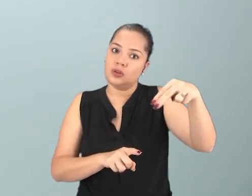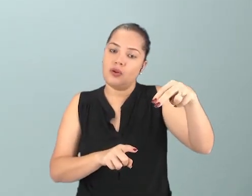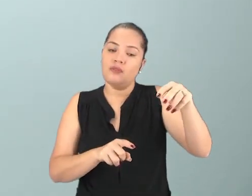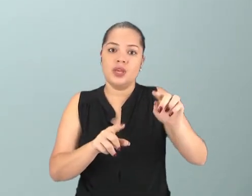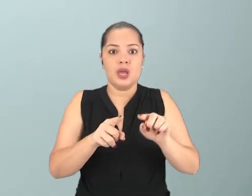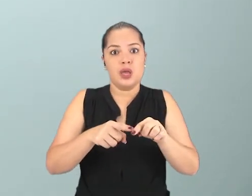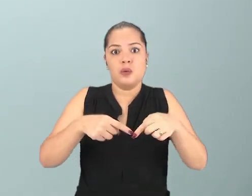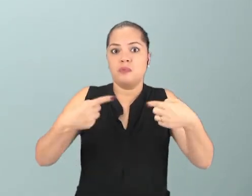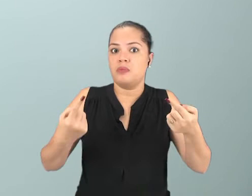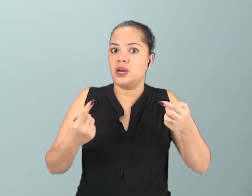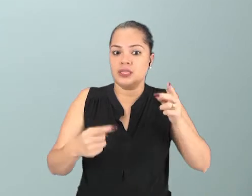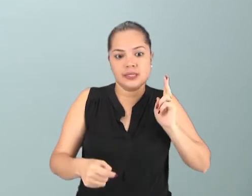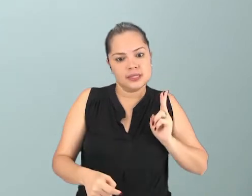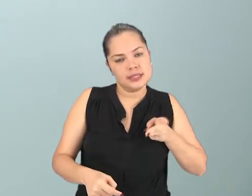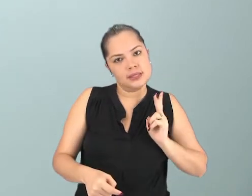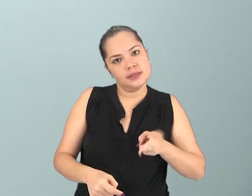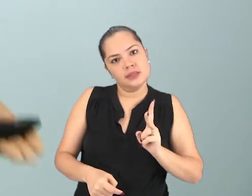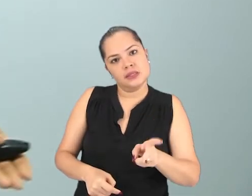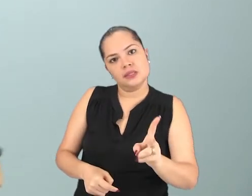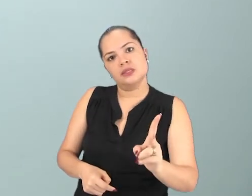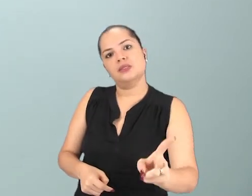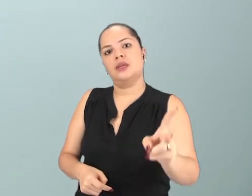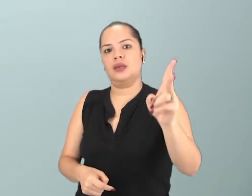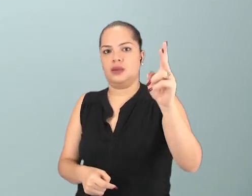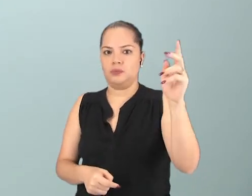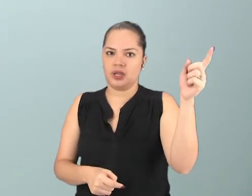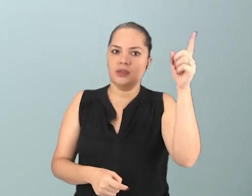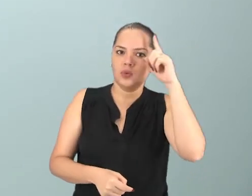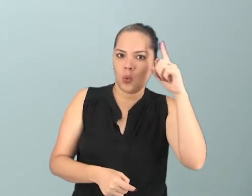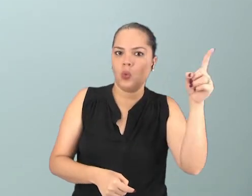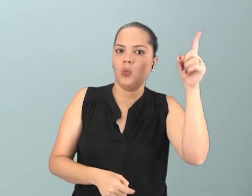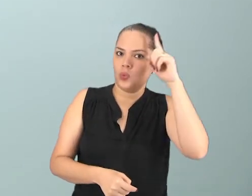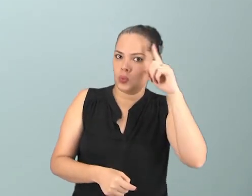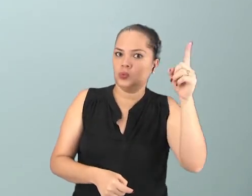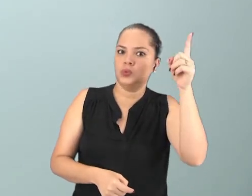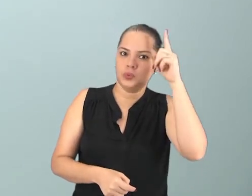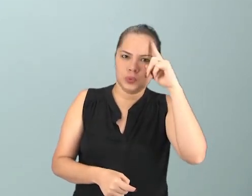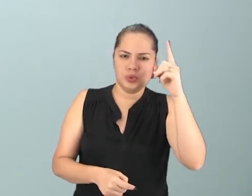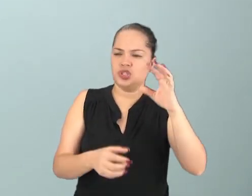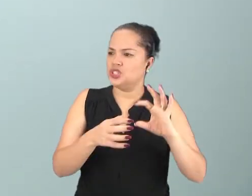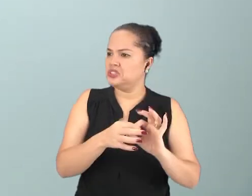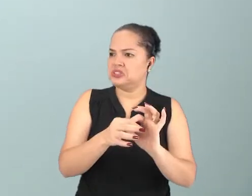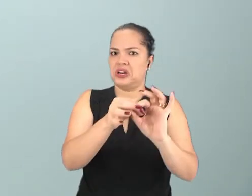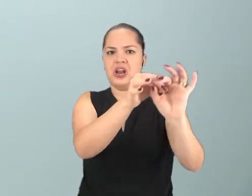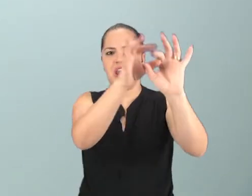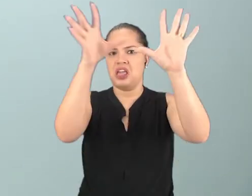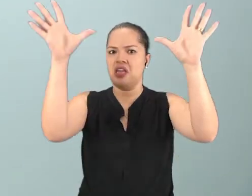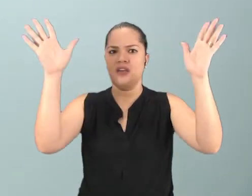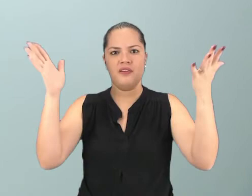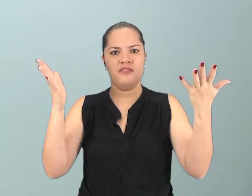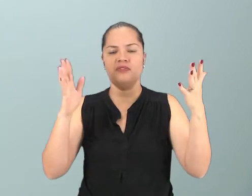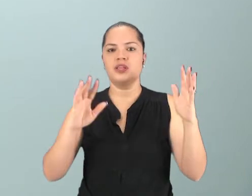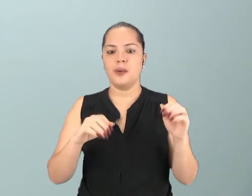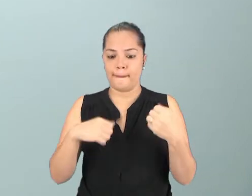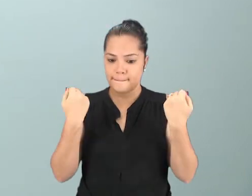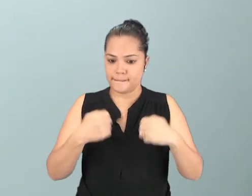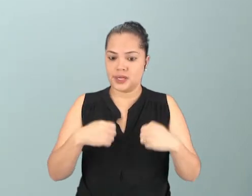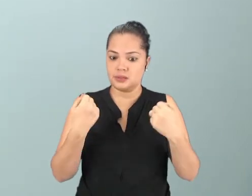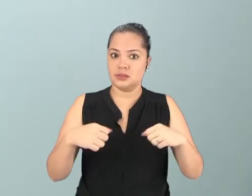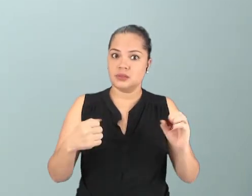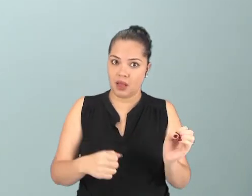deveria ser colocado em pauta todos os dias do ano, a todos os momentos deveríamos colocar em ênfase essa